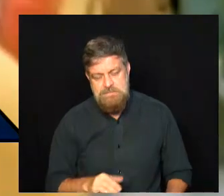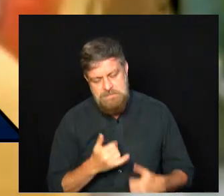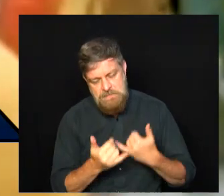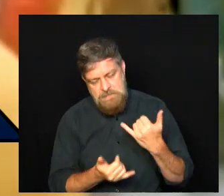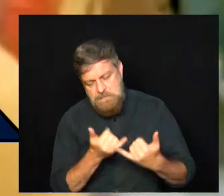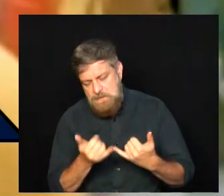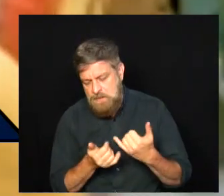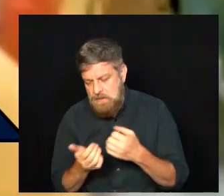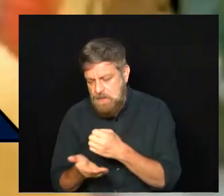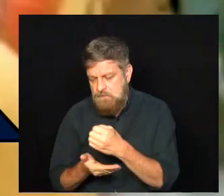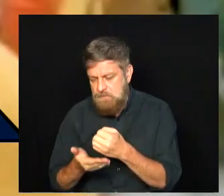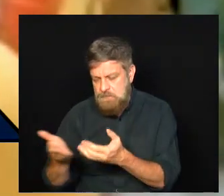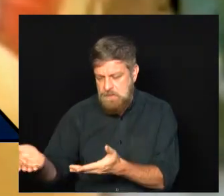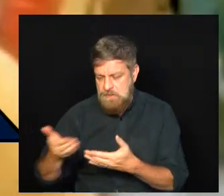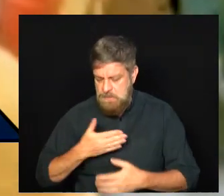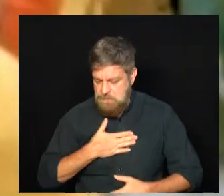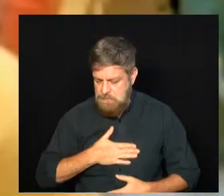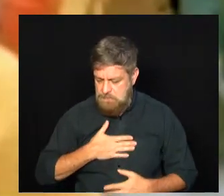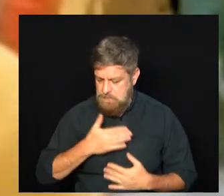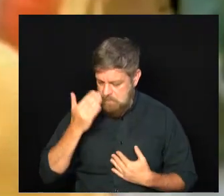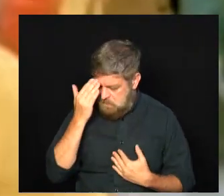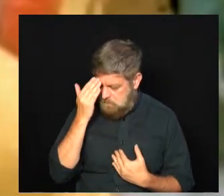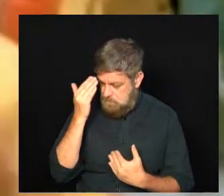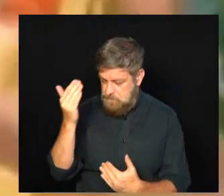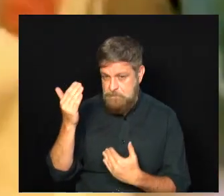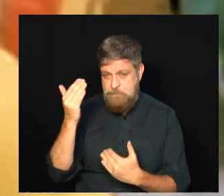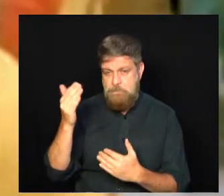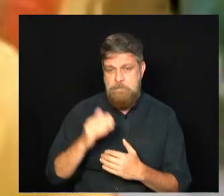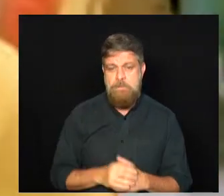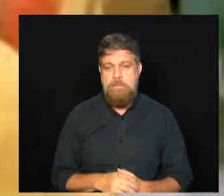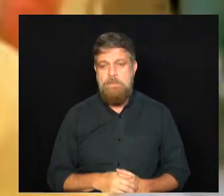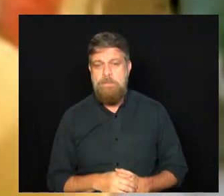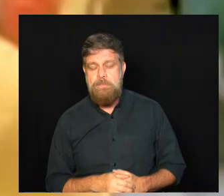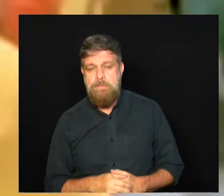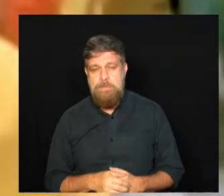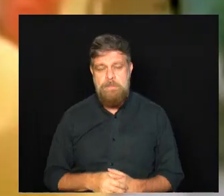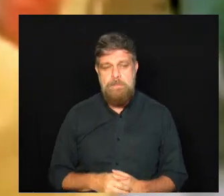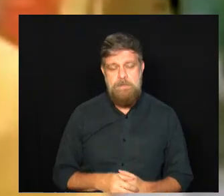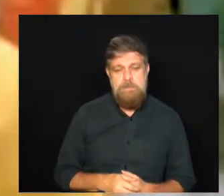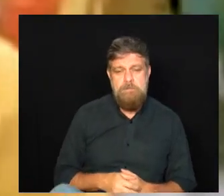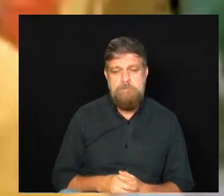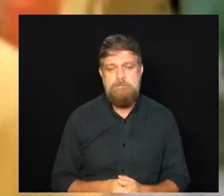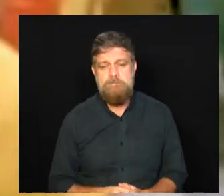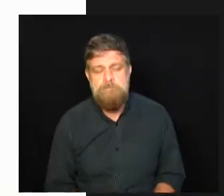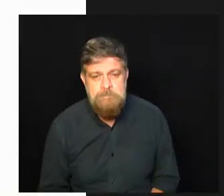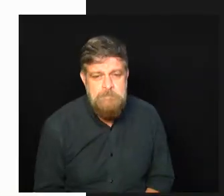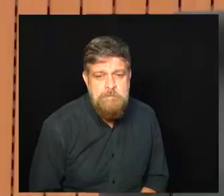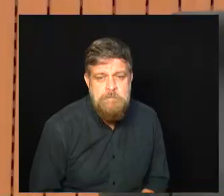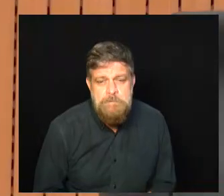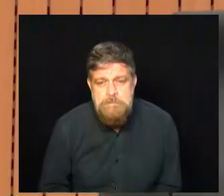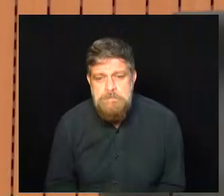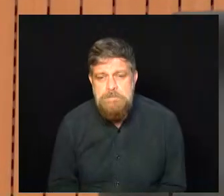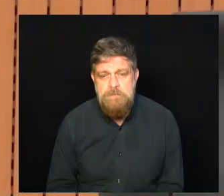é isso. Bem-vinda e obrigado aí por nos prestigiar aí com a sua exposição. Obrigado.